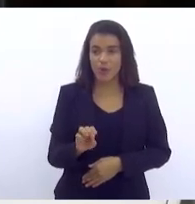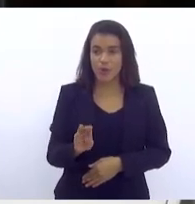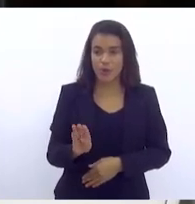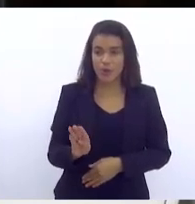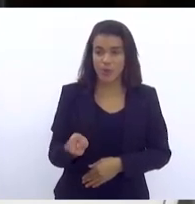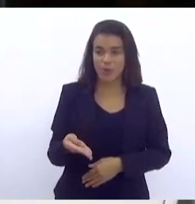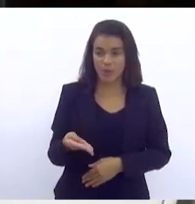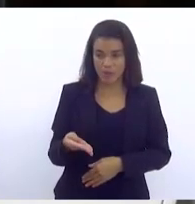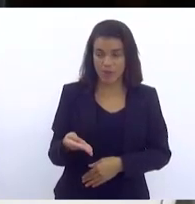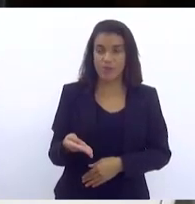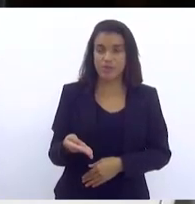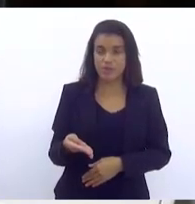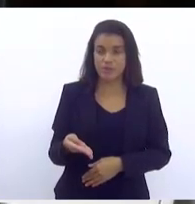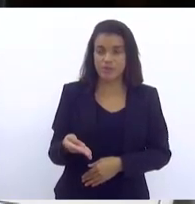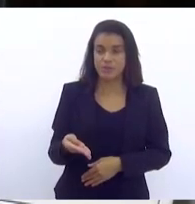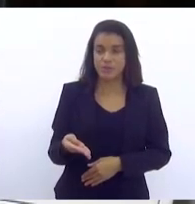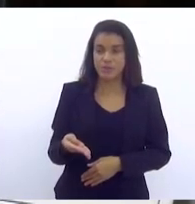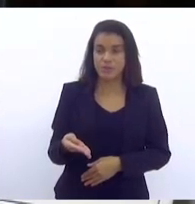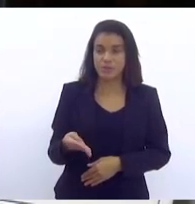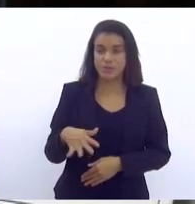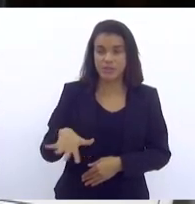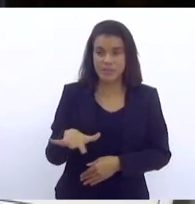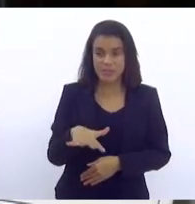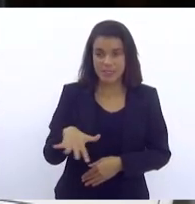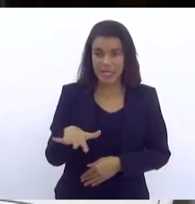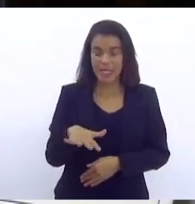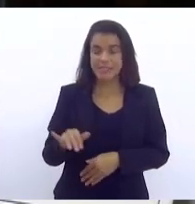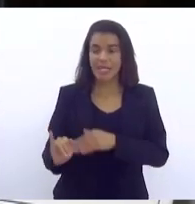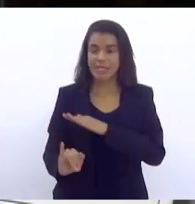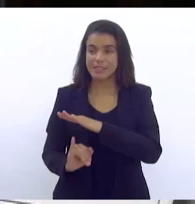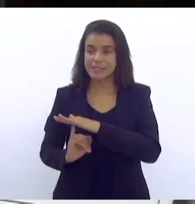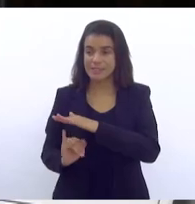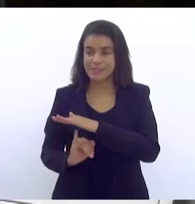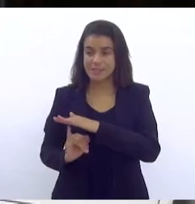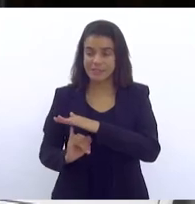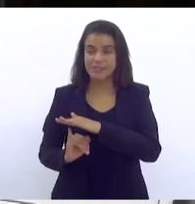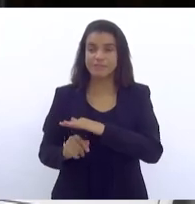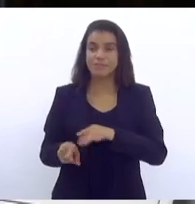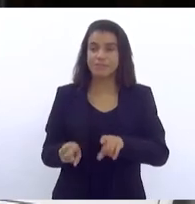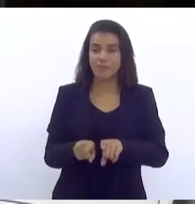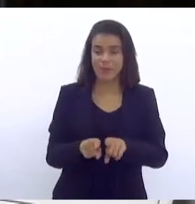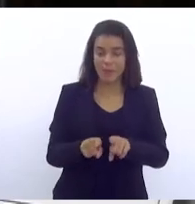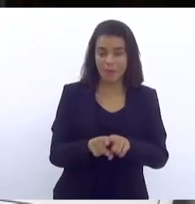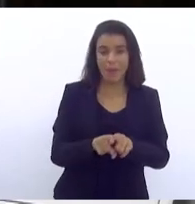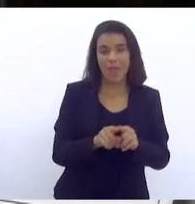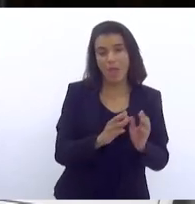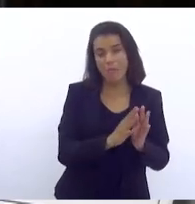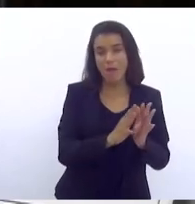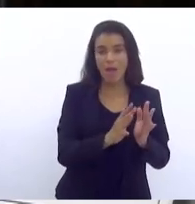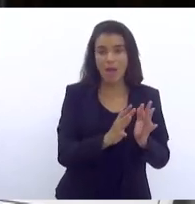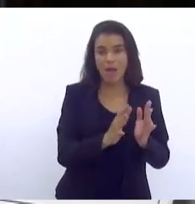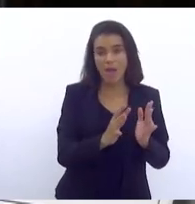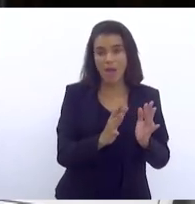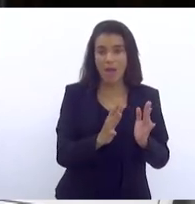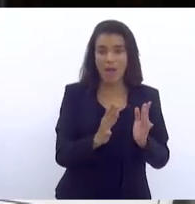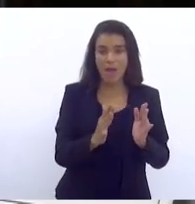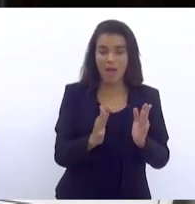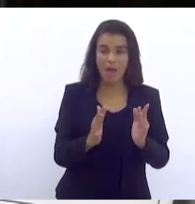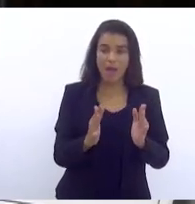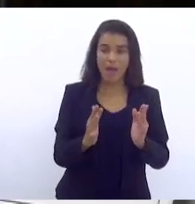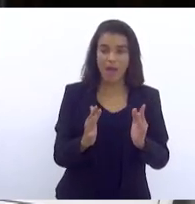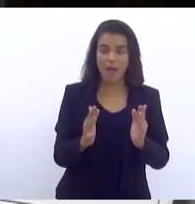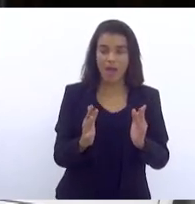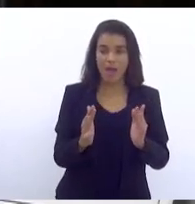bilhão né na na nas áreas irregulares e a a a medida que que essas